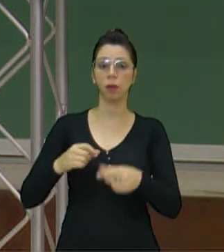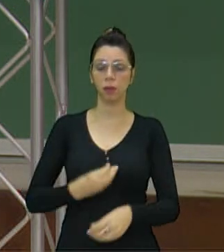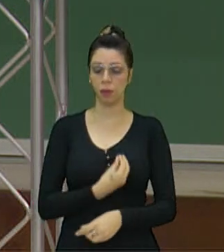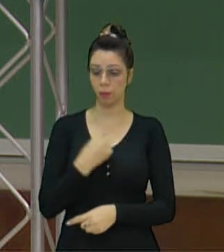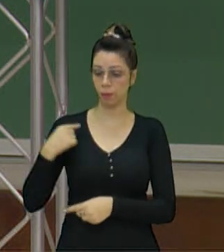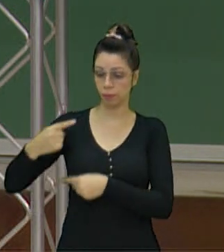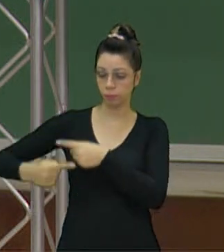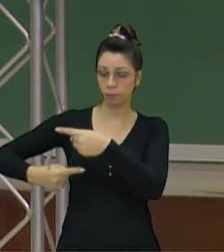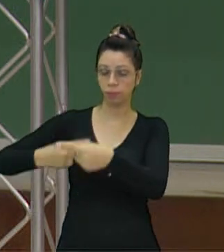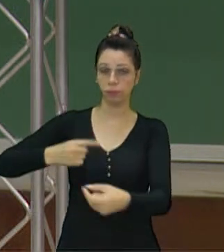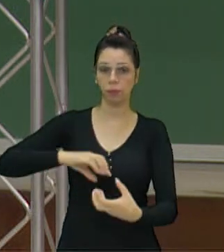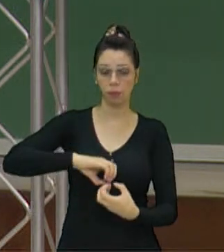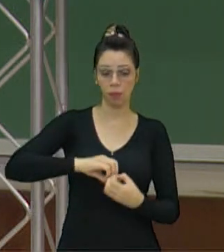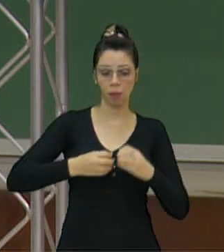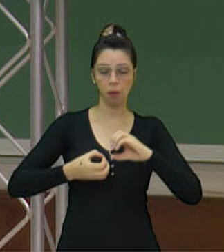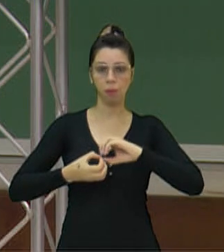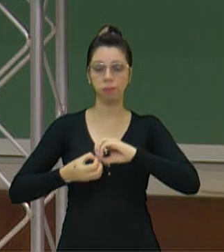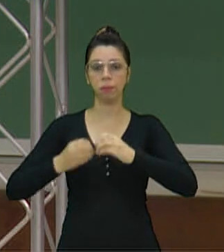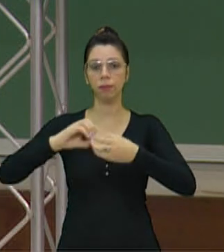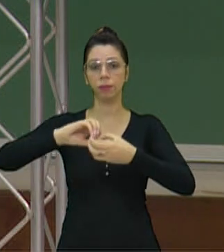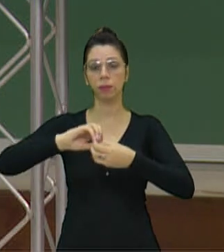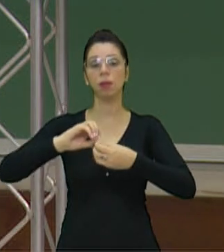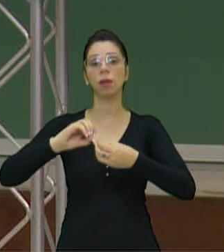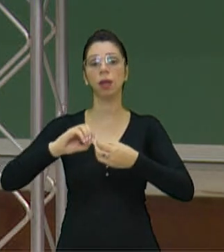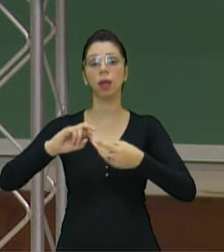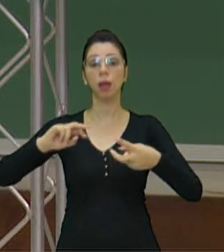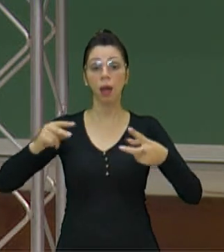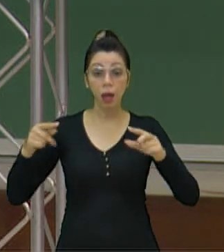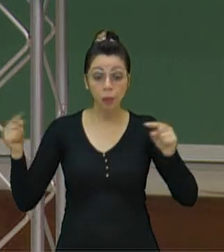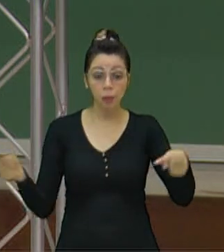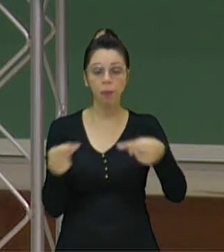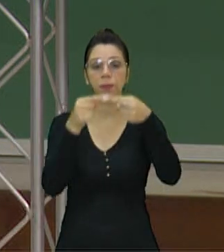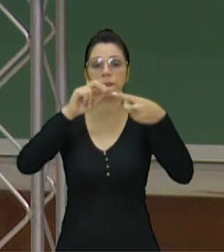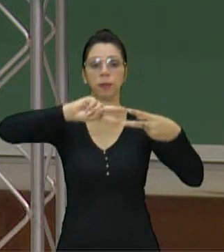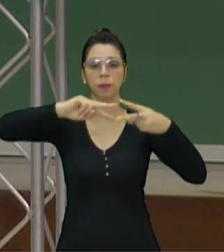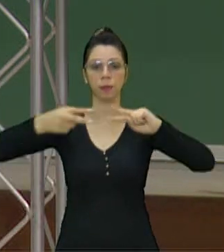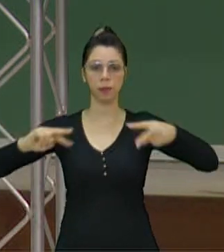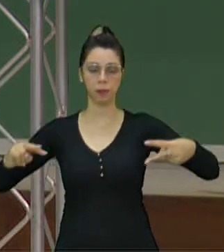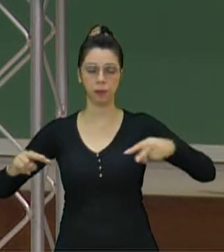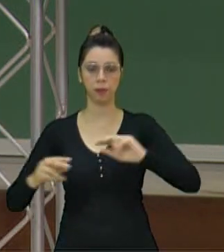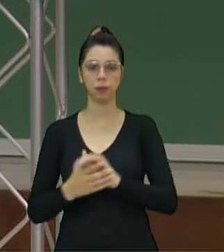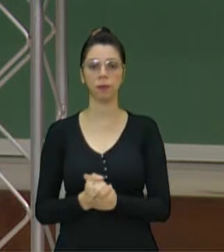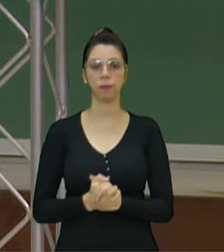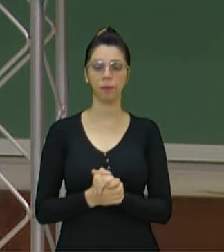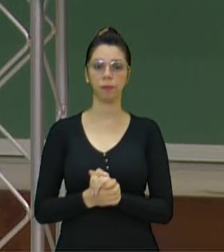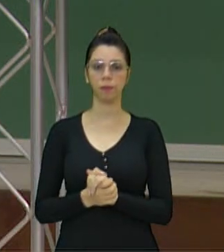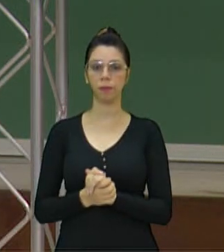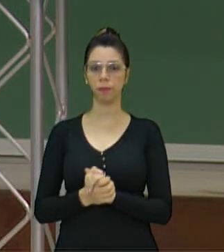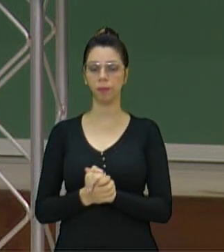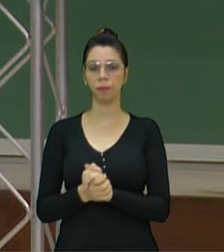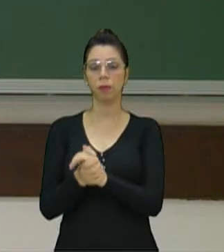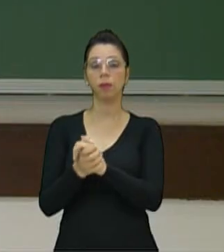envolve recombinações do material genético dos progenitores. E 3. Divisão binária, esporulação, brotamento